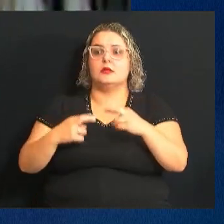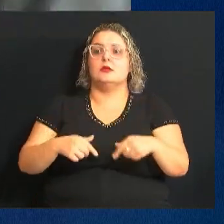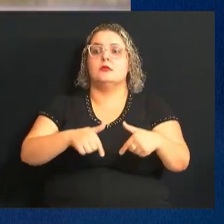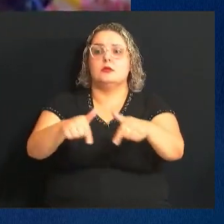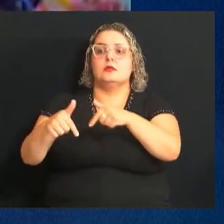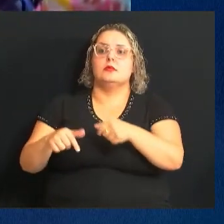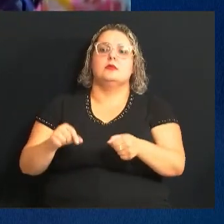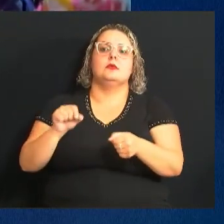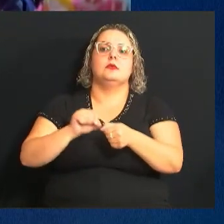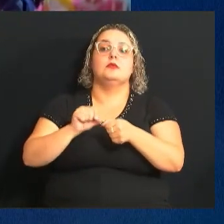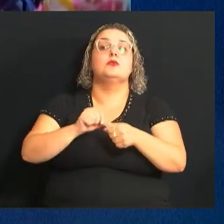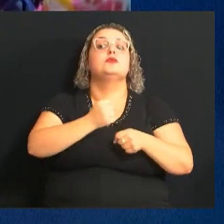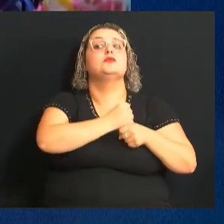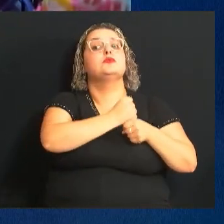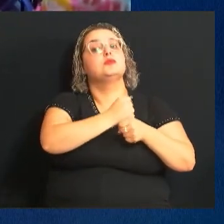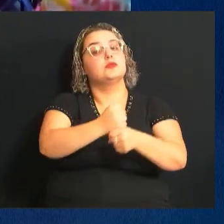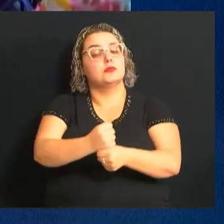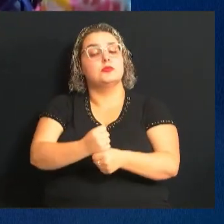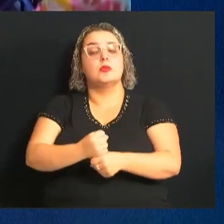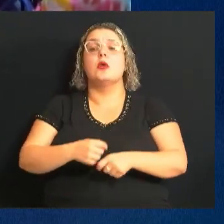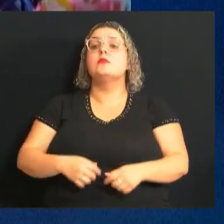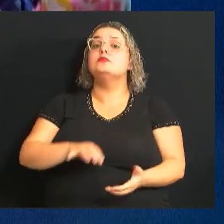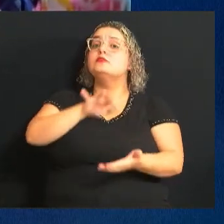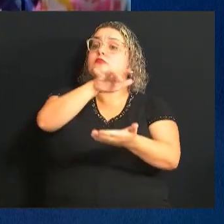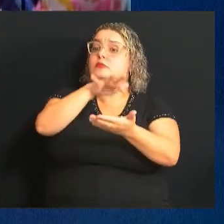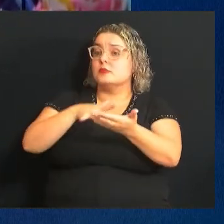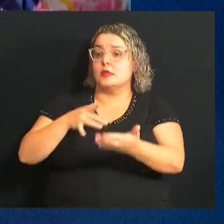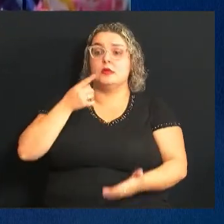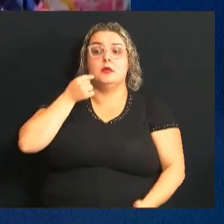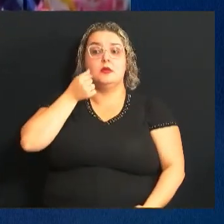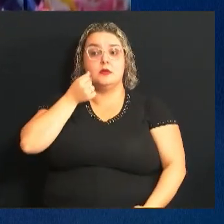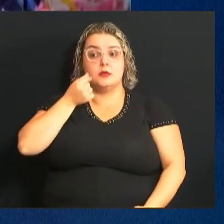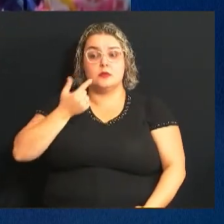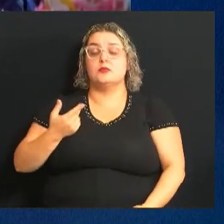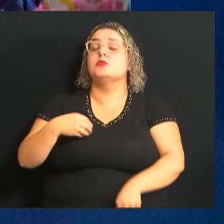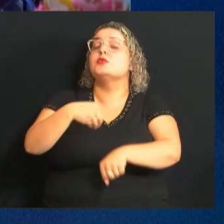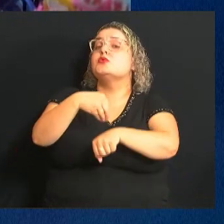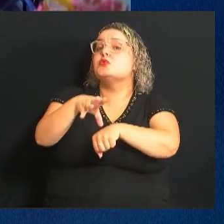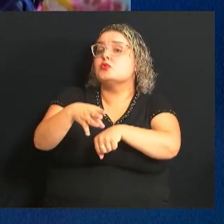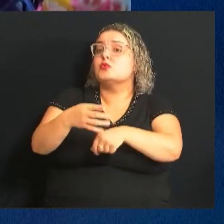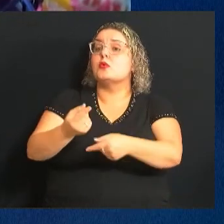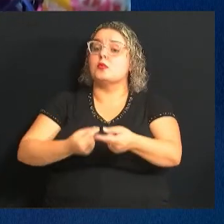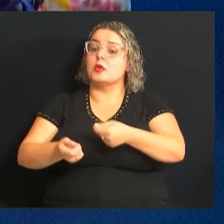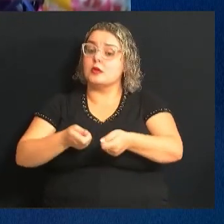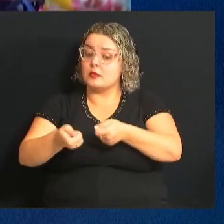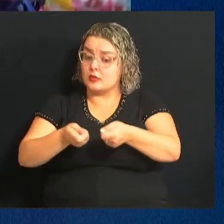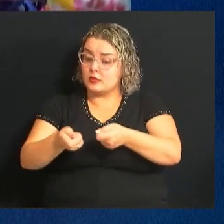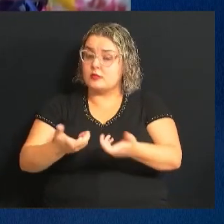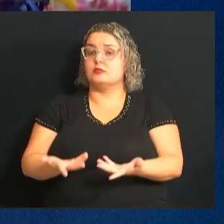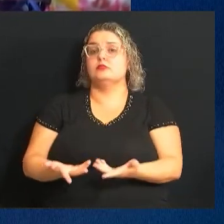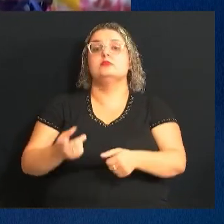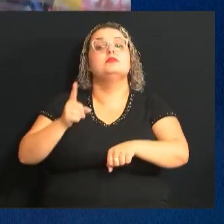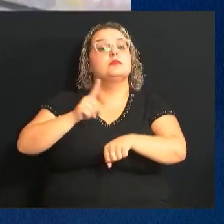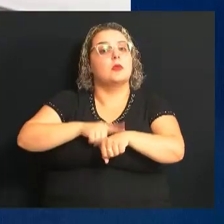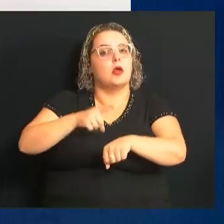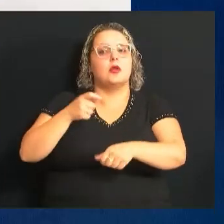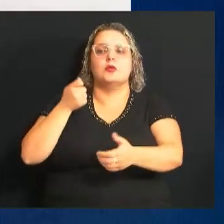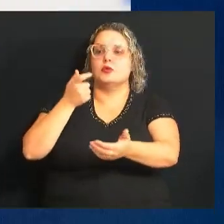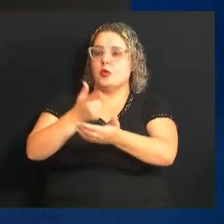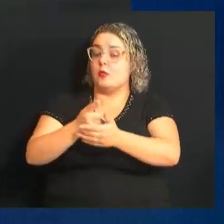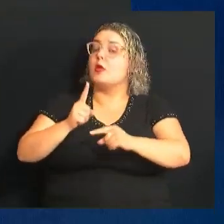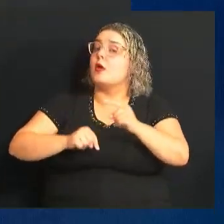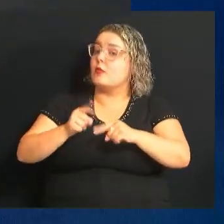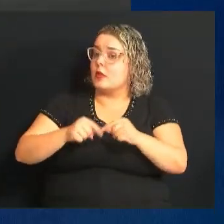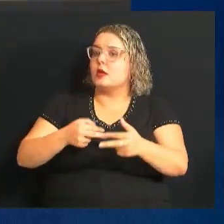último ano. O quadro Na Ponta do Lápis te dá dicas para economizar na hora de comprar o material